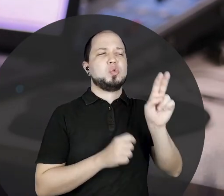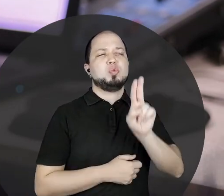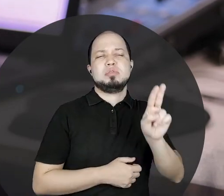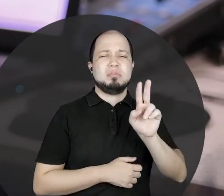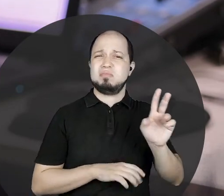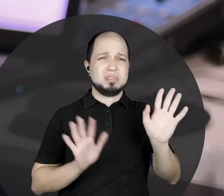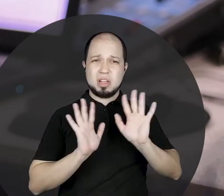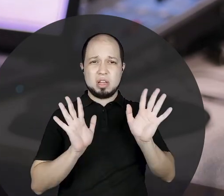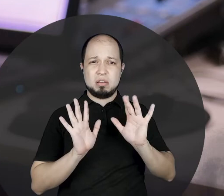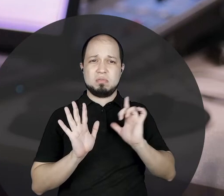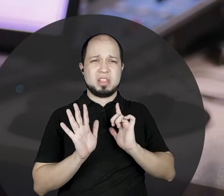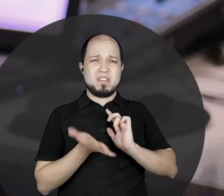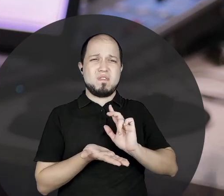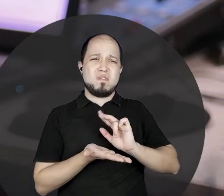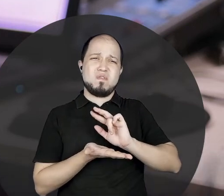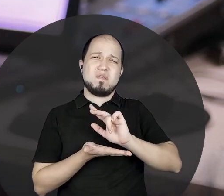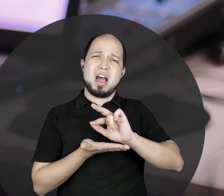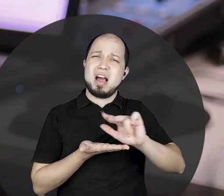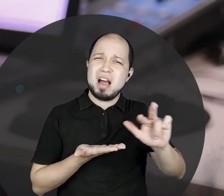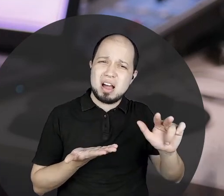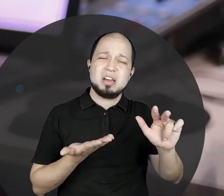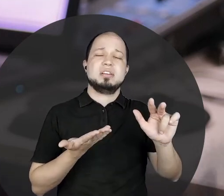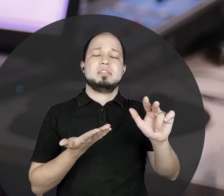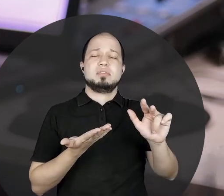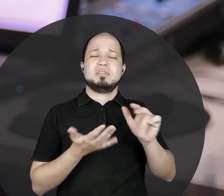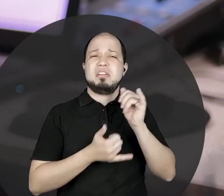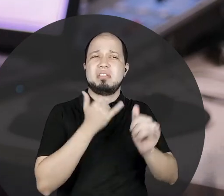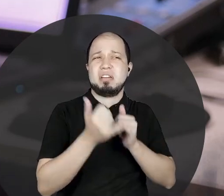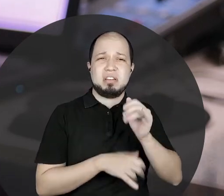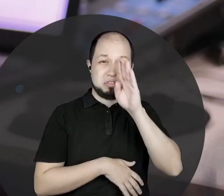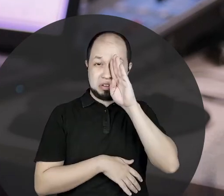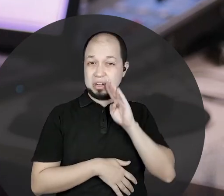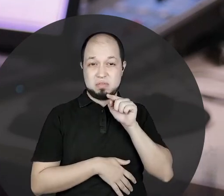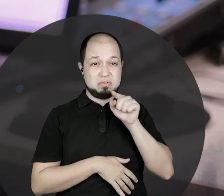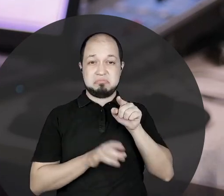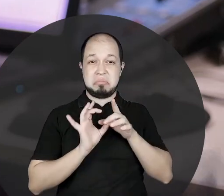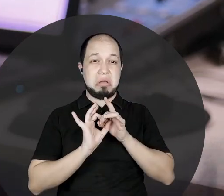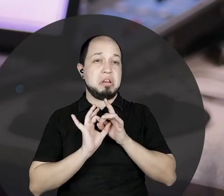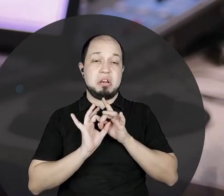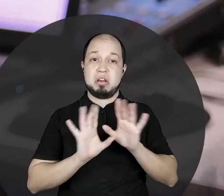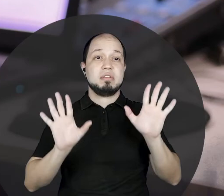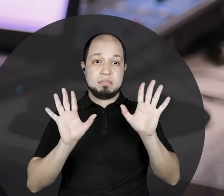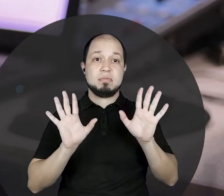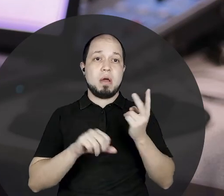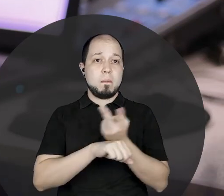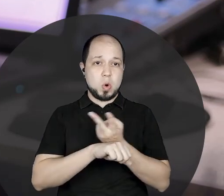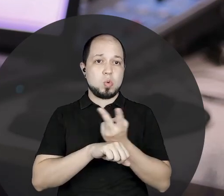cortou, é menos sobre isso, porque isso já está lotado e repleto aí na internet, de graça e curso que você fica à